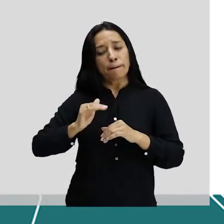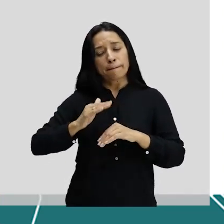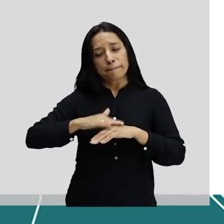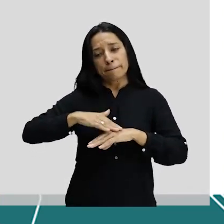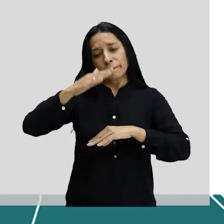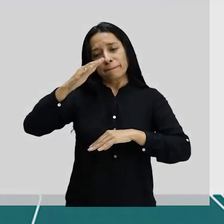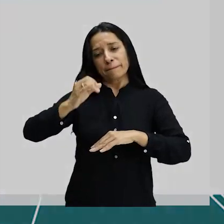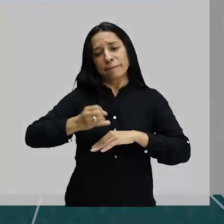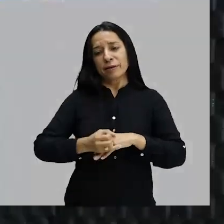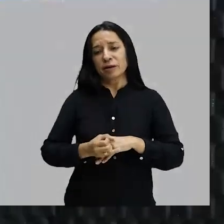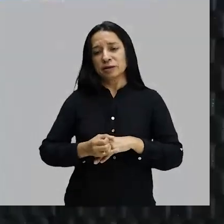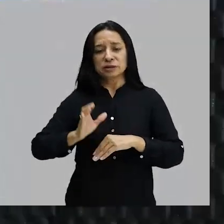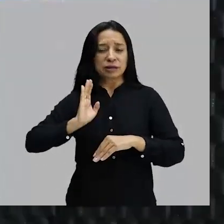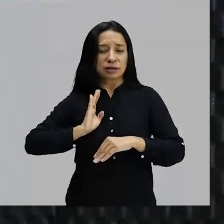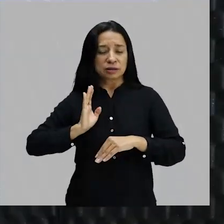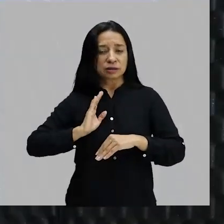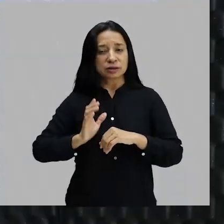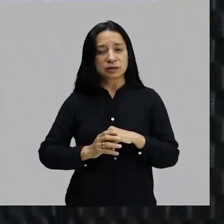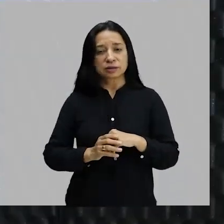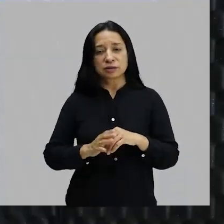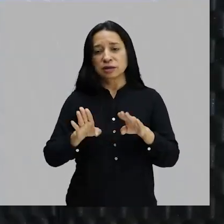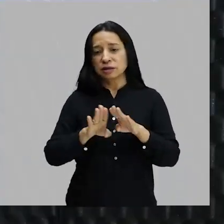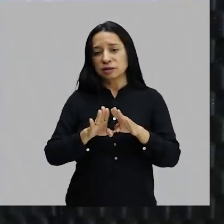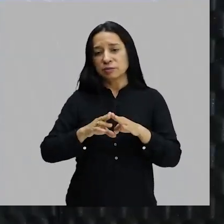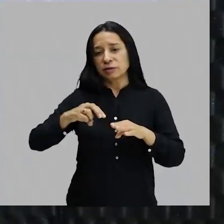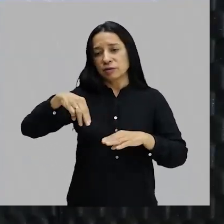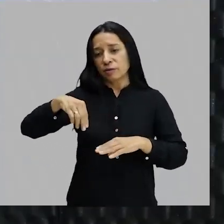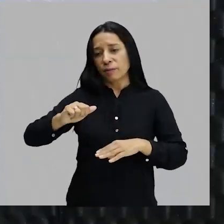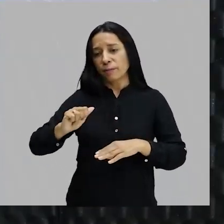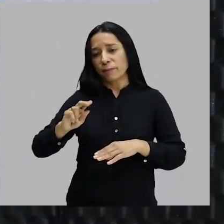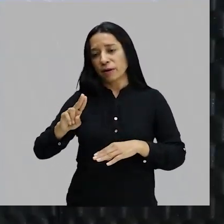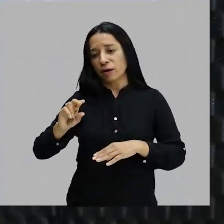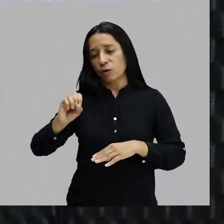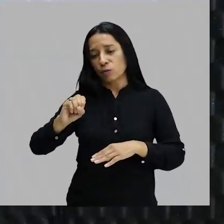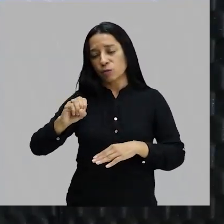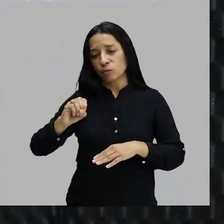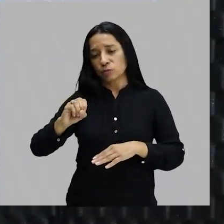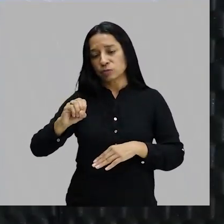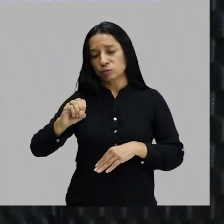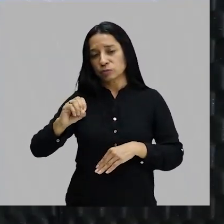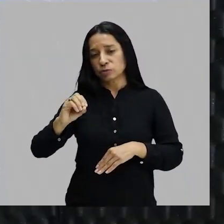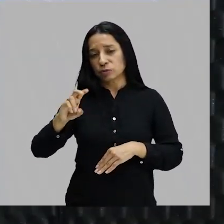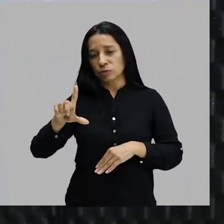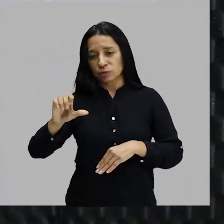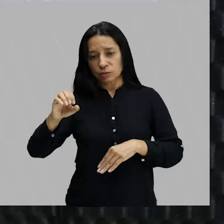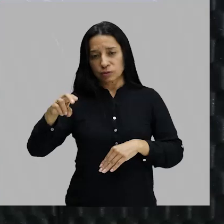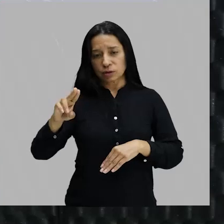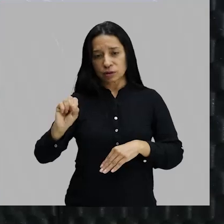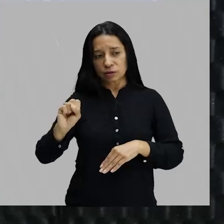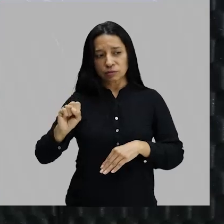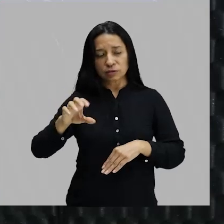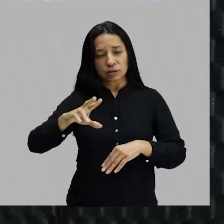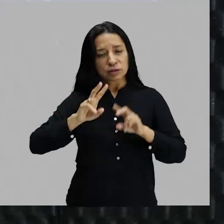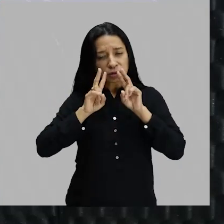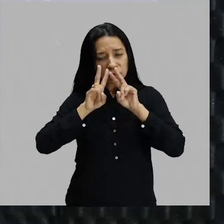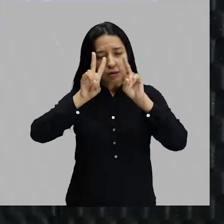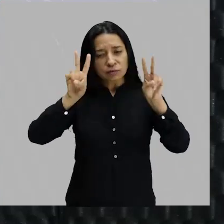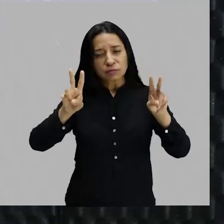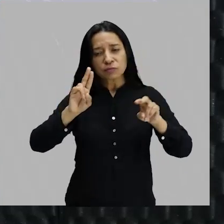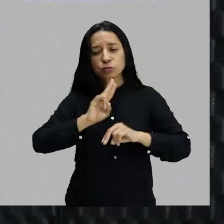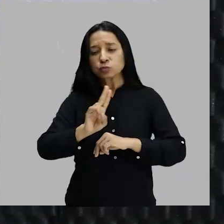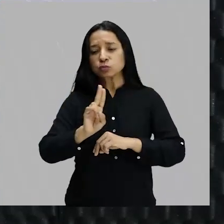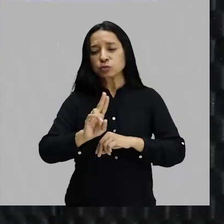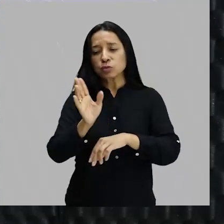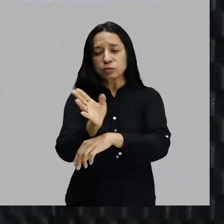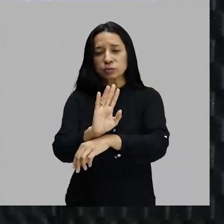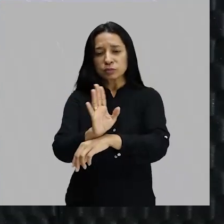que eram as criptas, que eu já mostrar para vocês, e os mausoléus. Eu já ouvi esse nome num filme, professor.